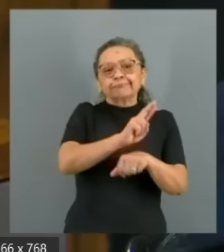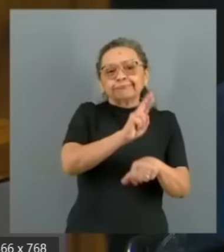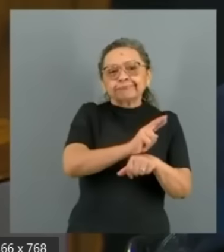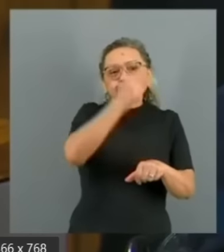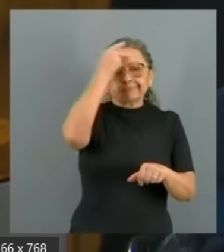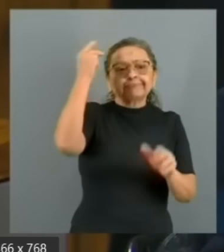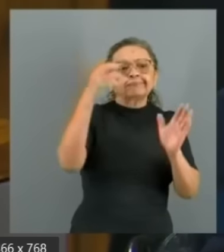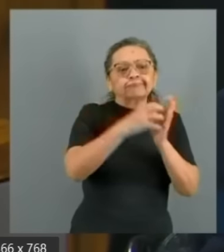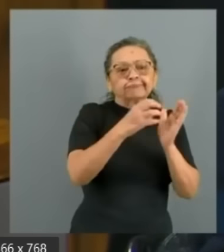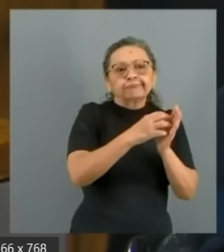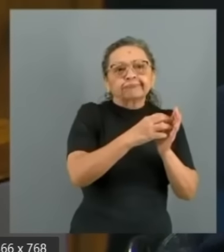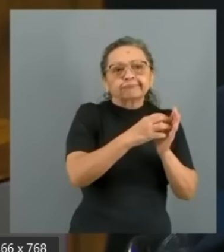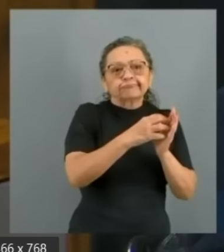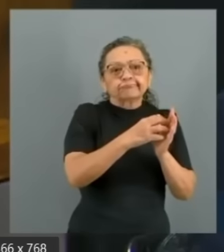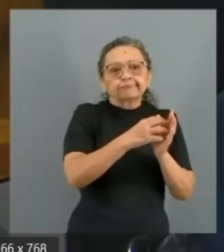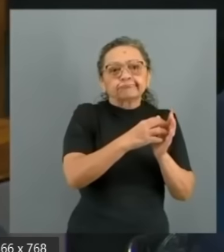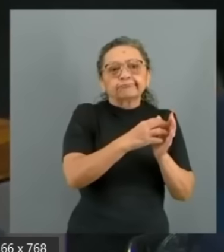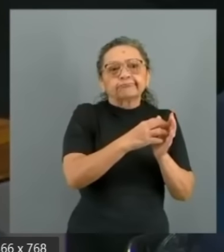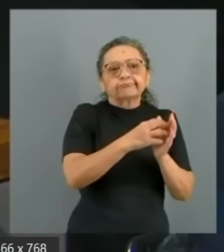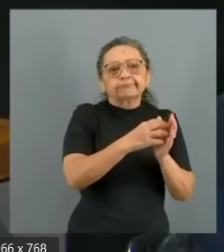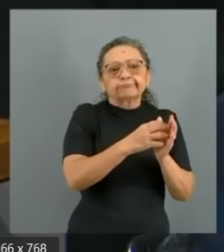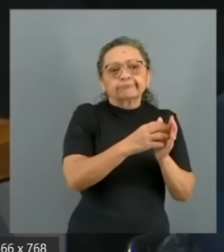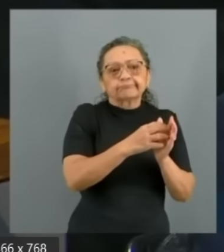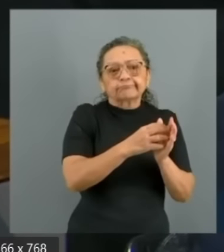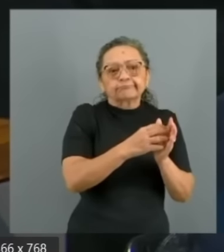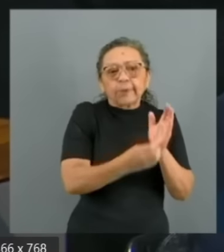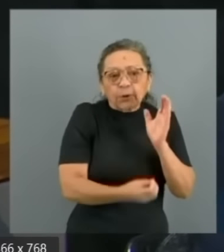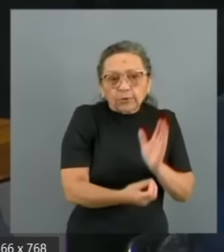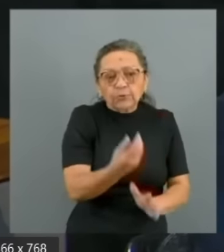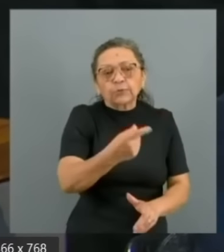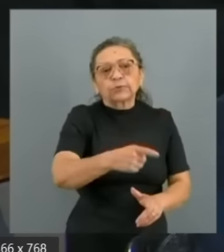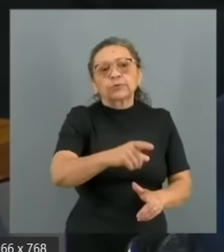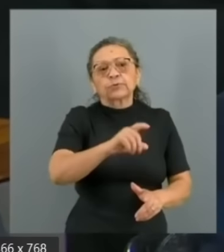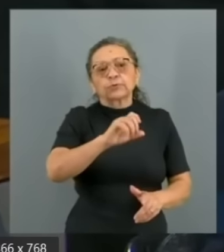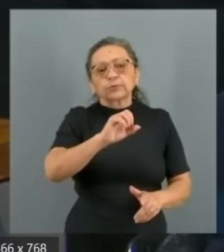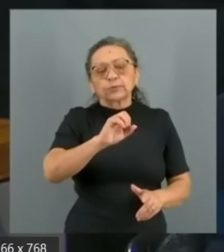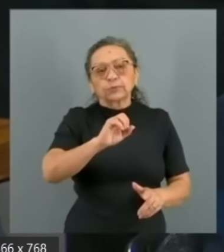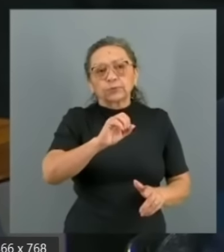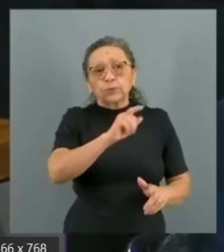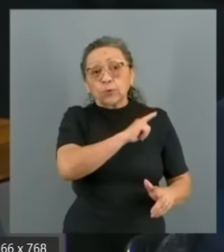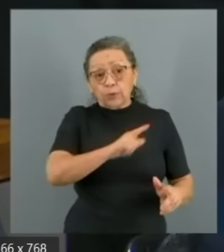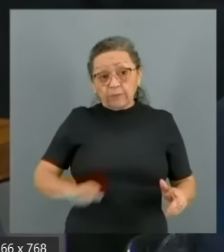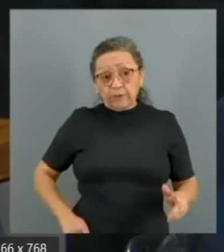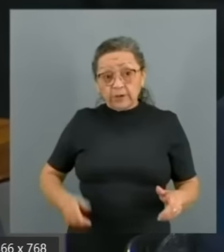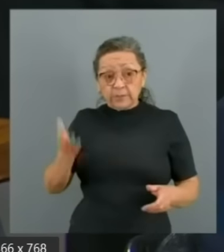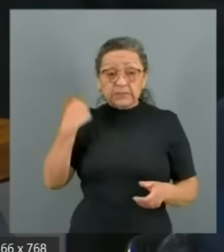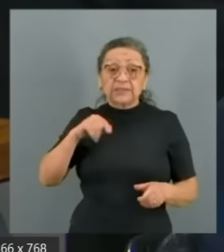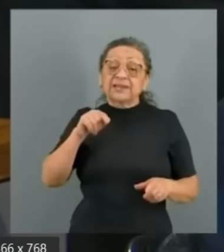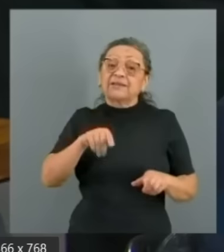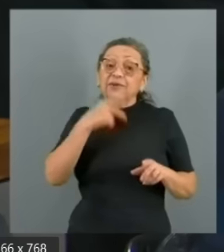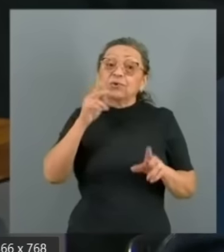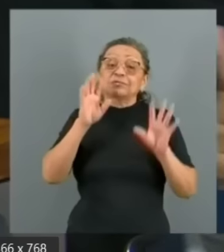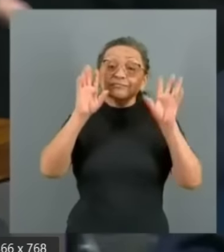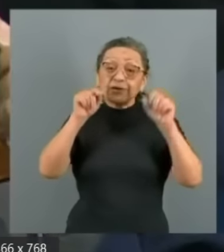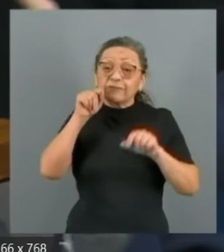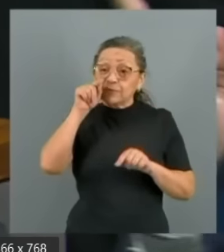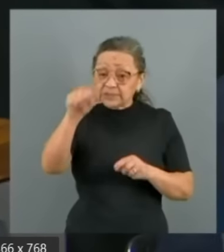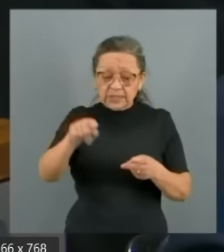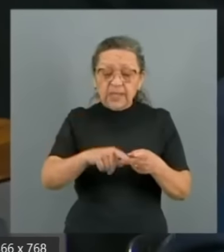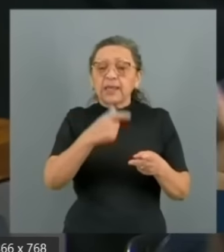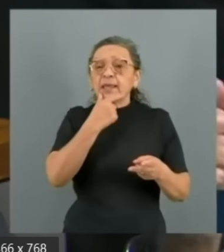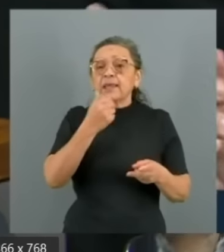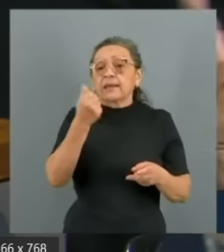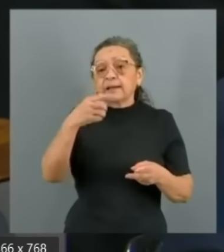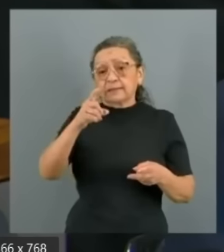servidores oriundos do governo anterior do presidente Bolsonaro. E ele se referiu especificamente ao senhor e ao André Fidelis. Foi dito aqui por